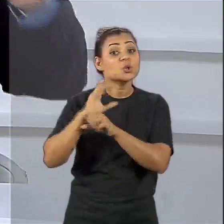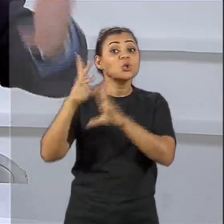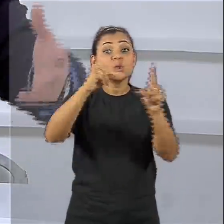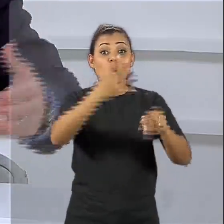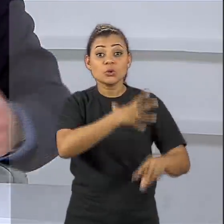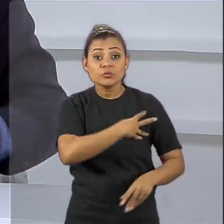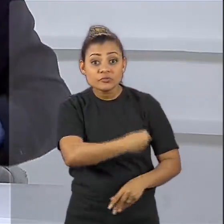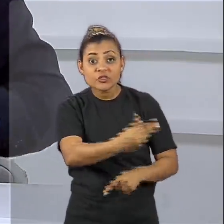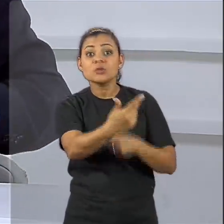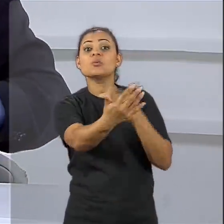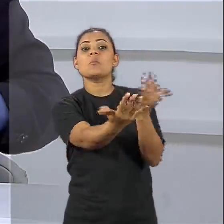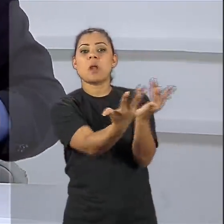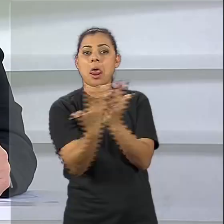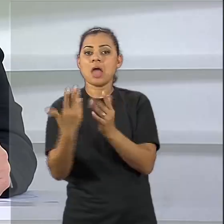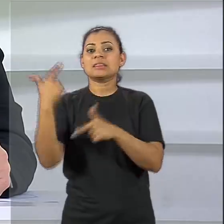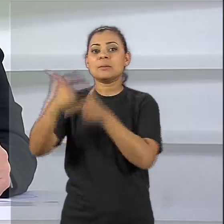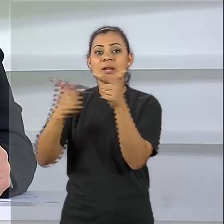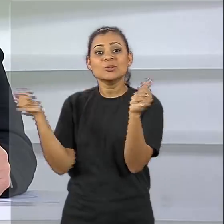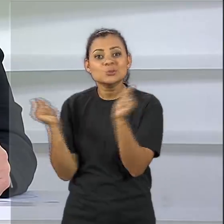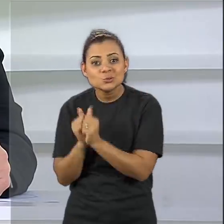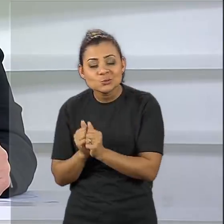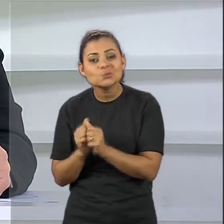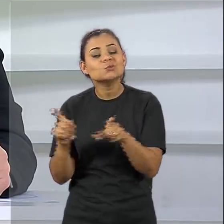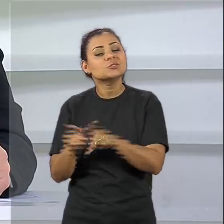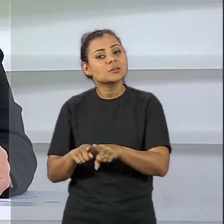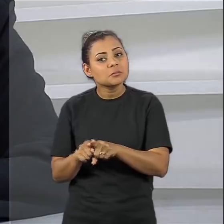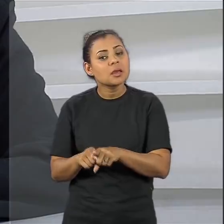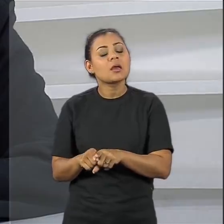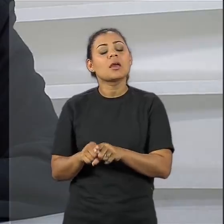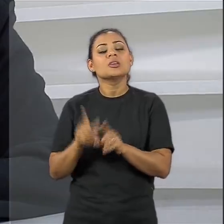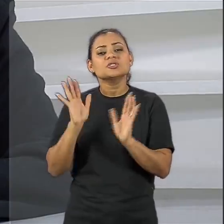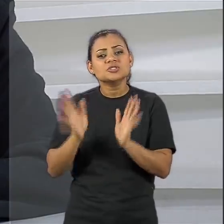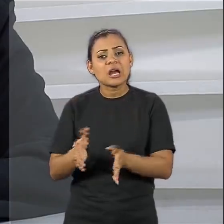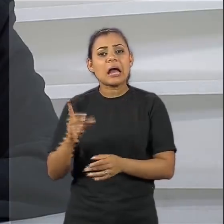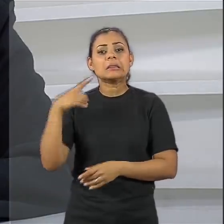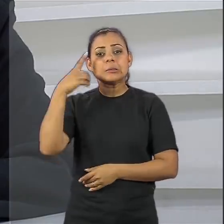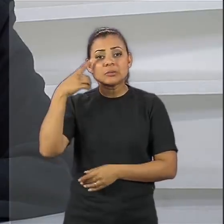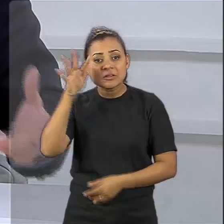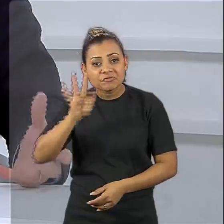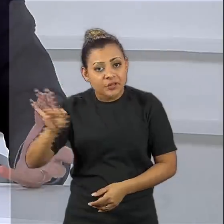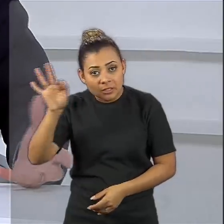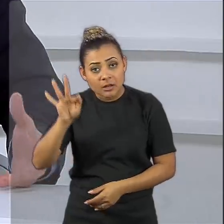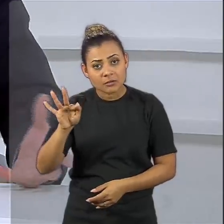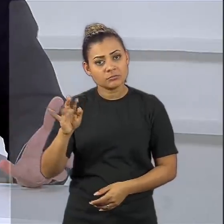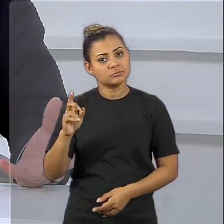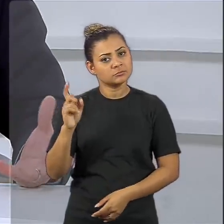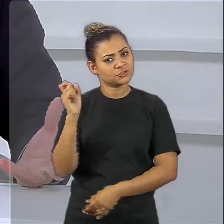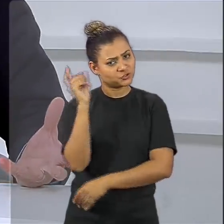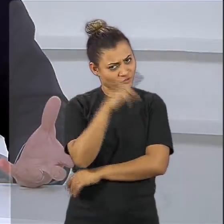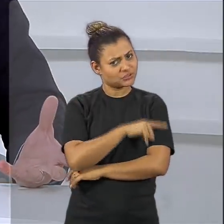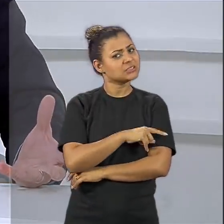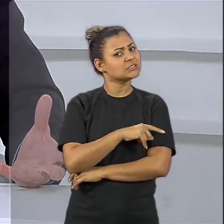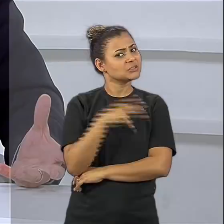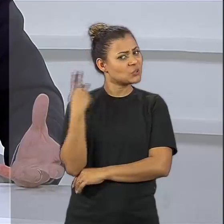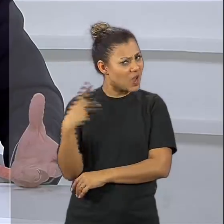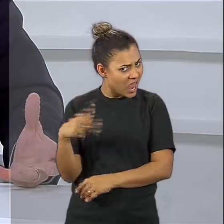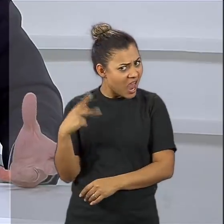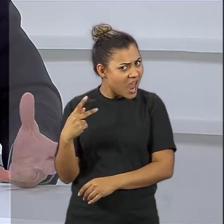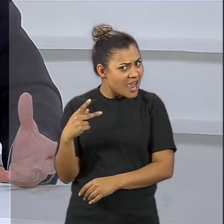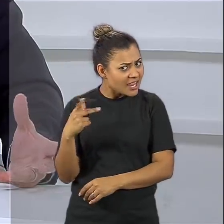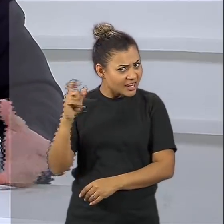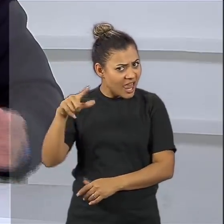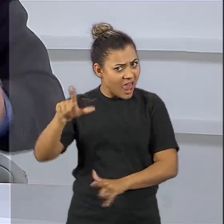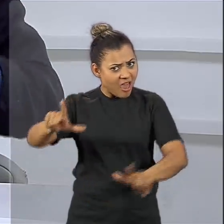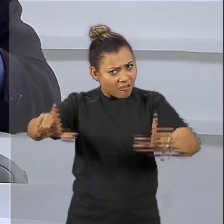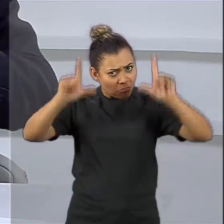de Vereadores, né, Assembleia Legislativa, deputado federal. Então, é difícil dizer que seja um outsider, está longe de ser um